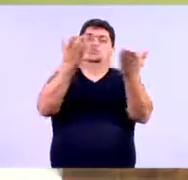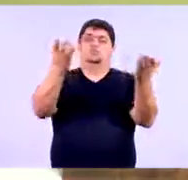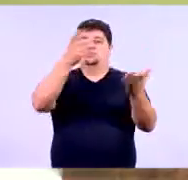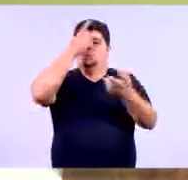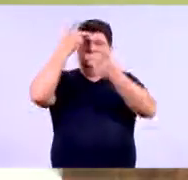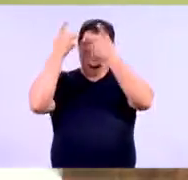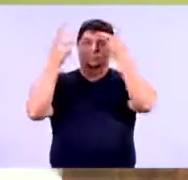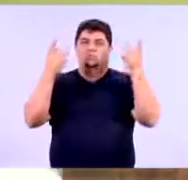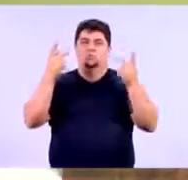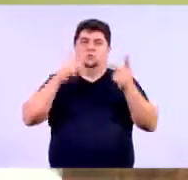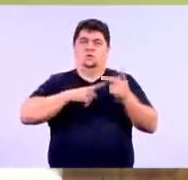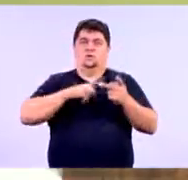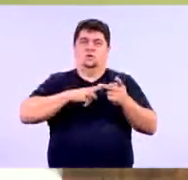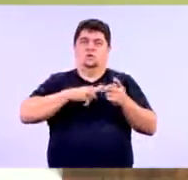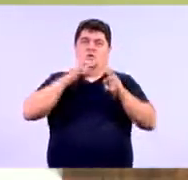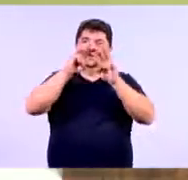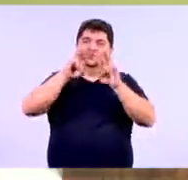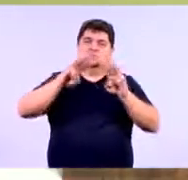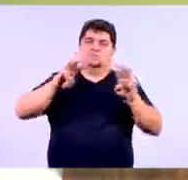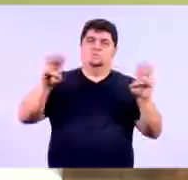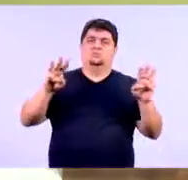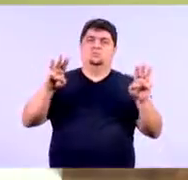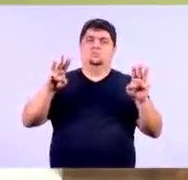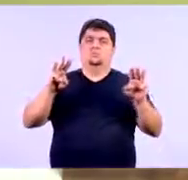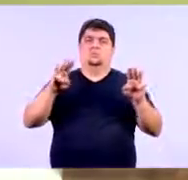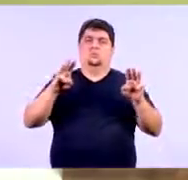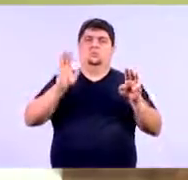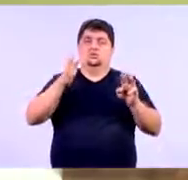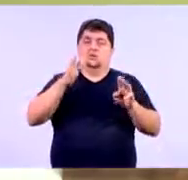está online, tá? E aí eu já faço o